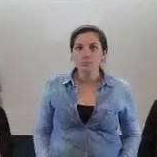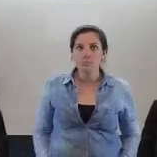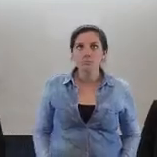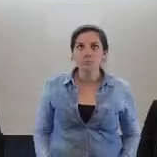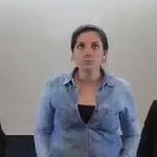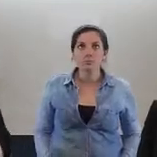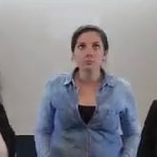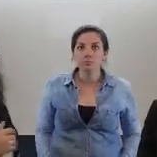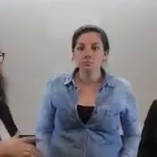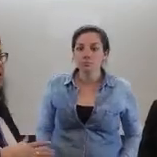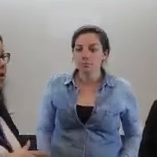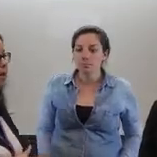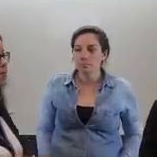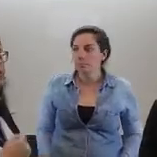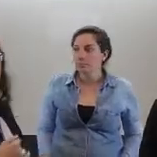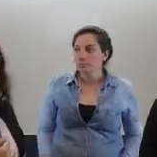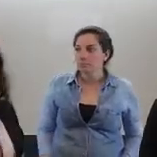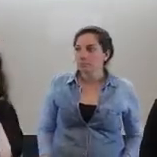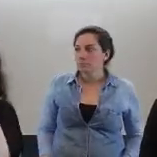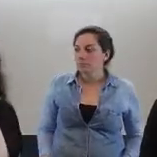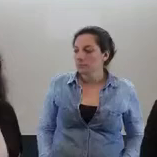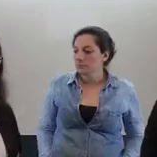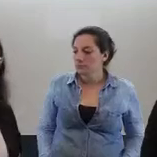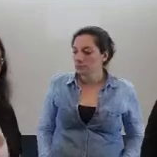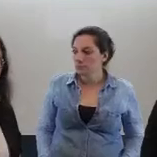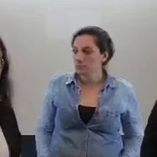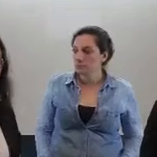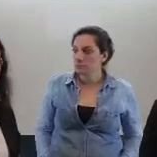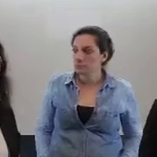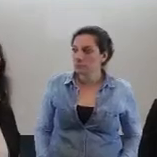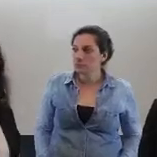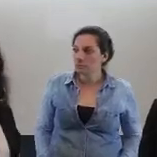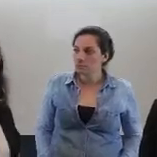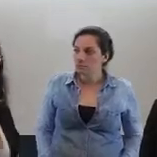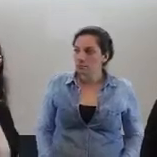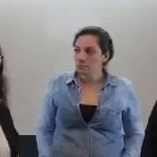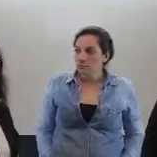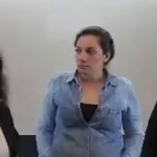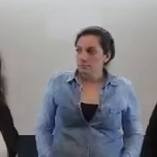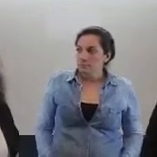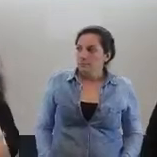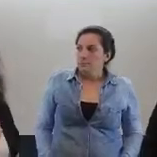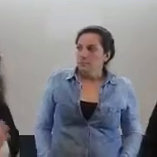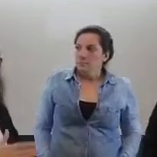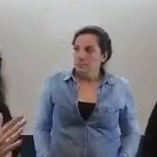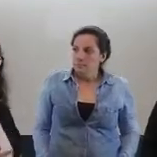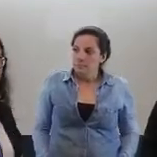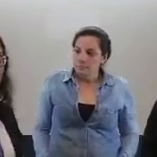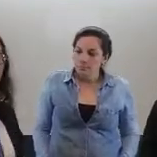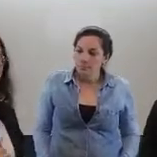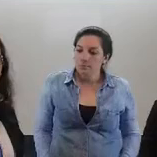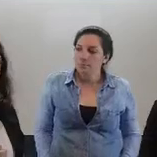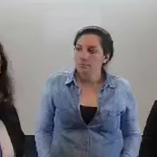tá? Tanto eu quanto a Gabi e outras bibliotecárias, a gente tem na formação nossa quase um ano, assim,